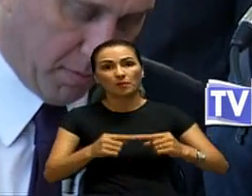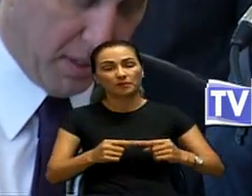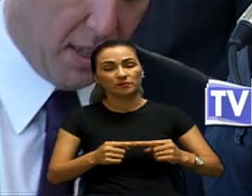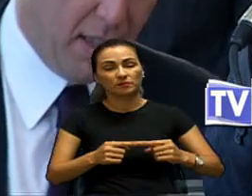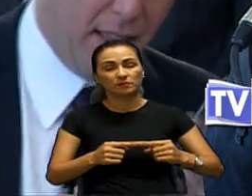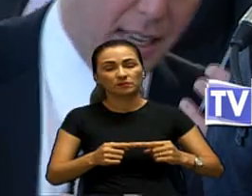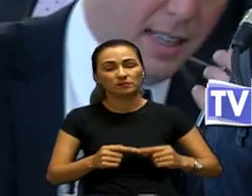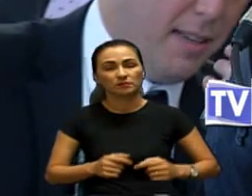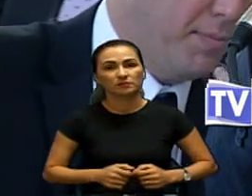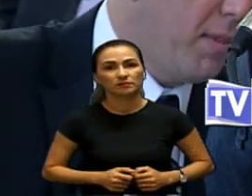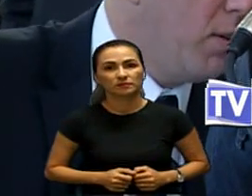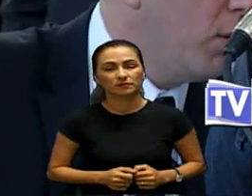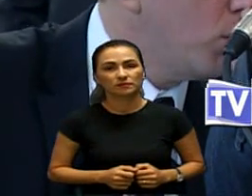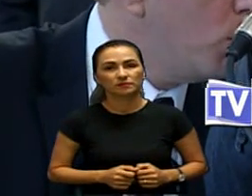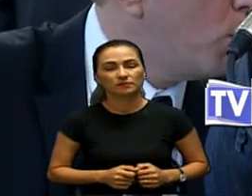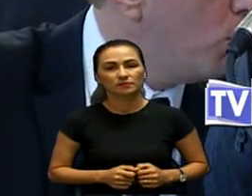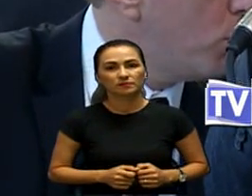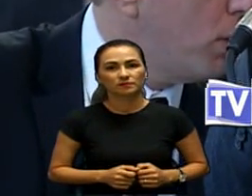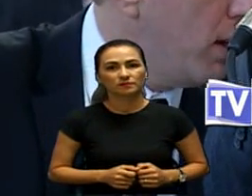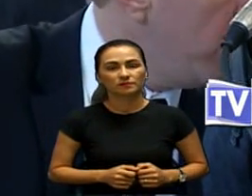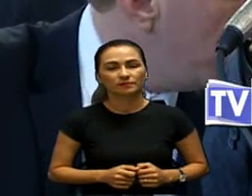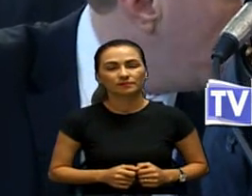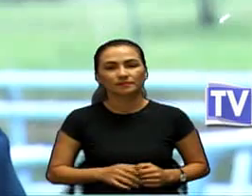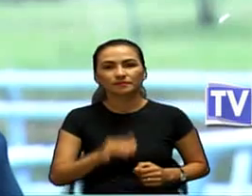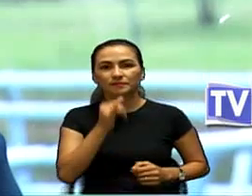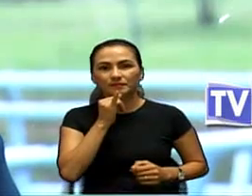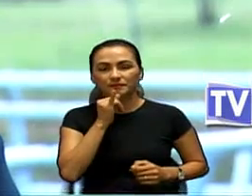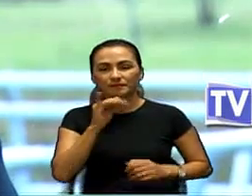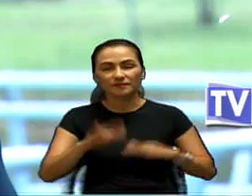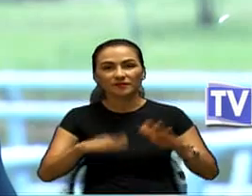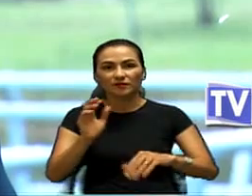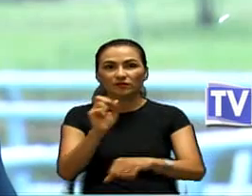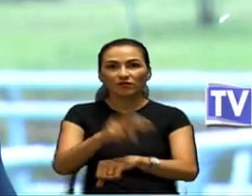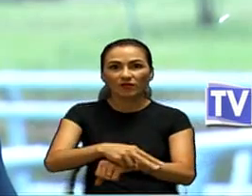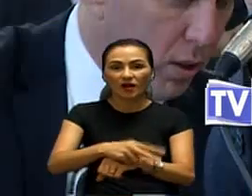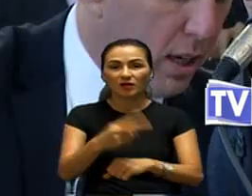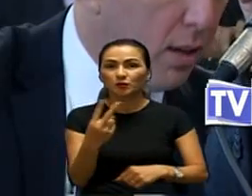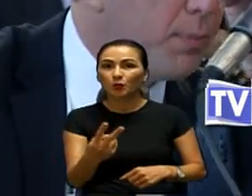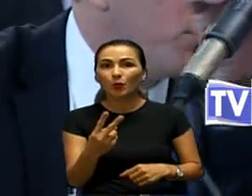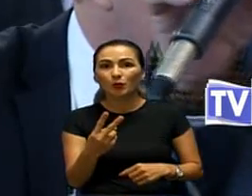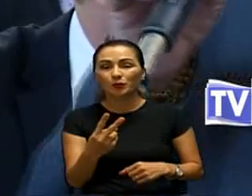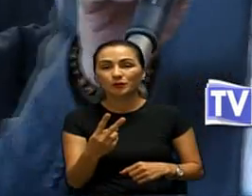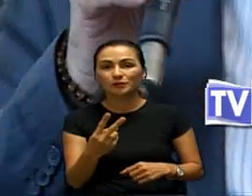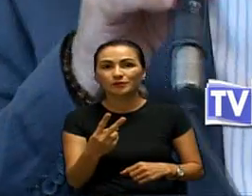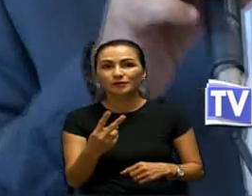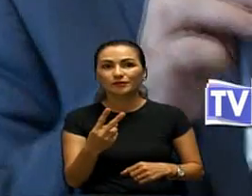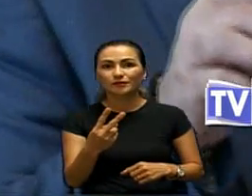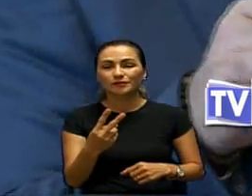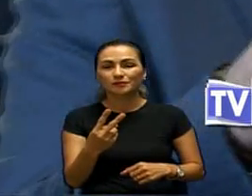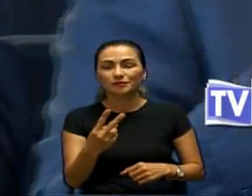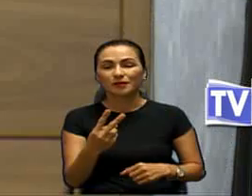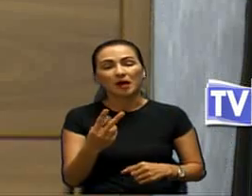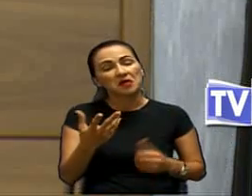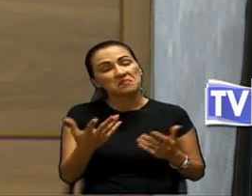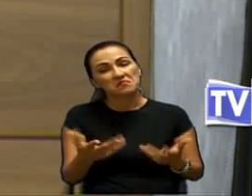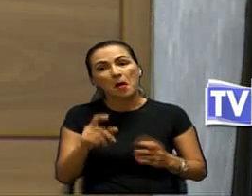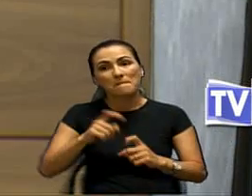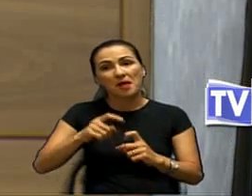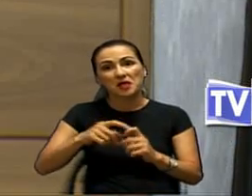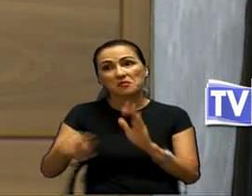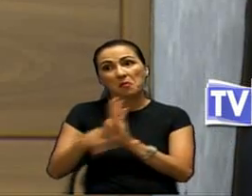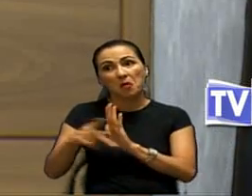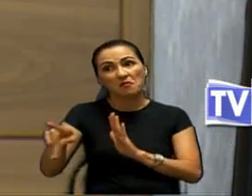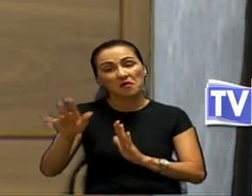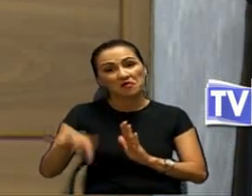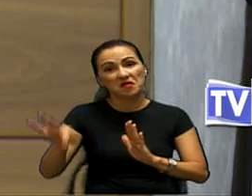tem da casa quer fazer determinada especialidade, se tem duas vagas, duas já estão preenchidas. Obrigado, colegas vereadores. Eu que vereadores. Agradeço, senhores. Encerrada